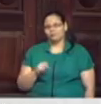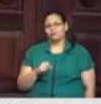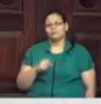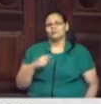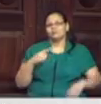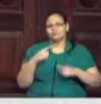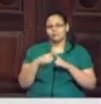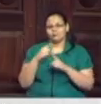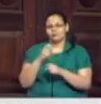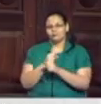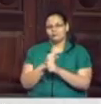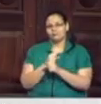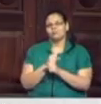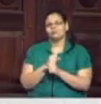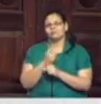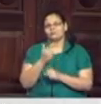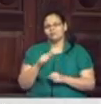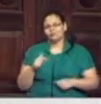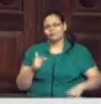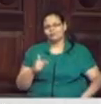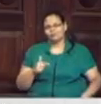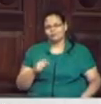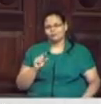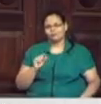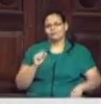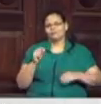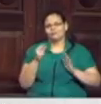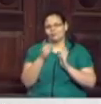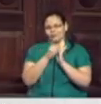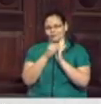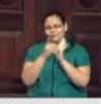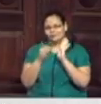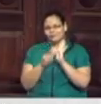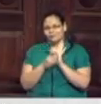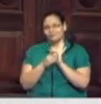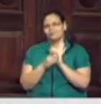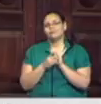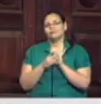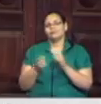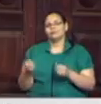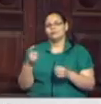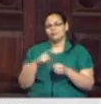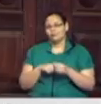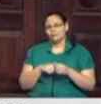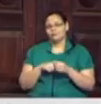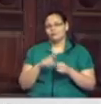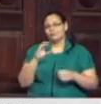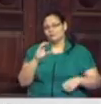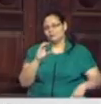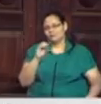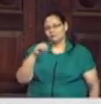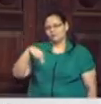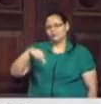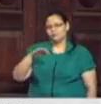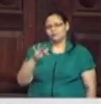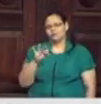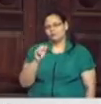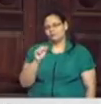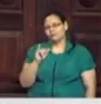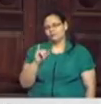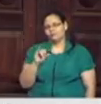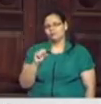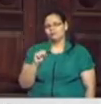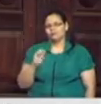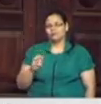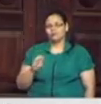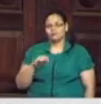22 dispositivos de decreto, de convênio do Confaz e de lei no estado do Rio de Janeiro. Nós